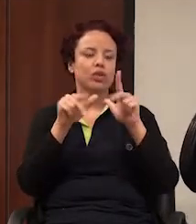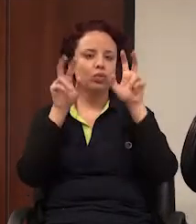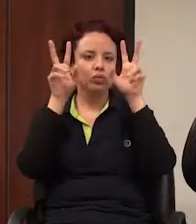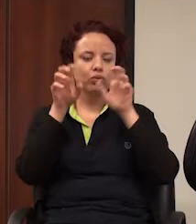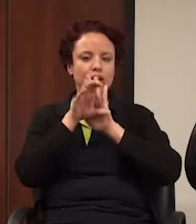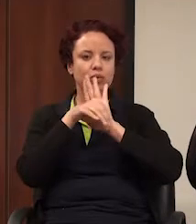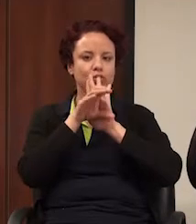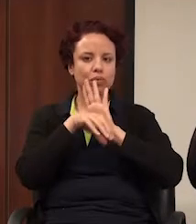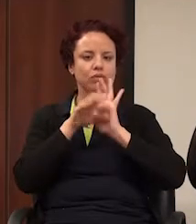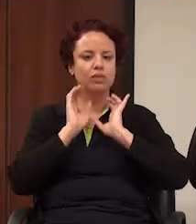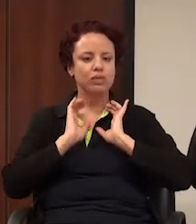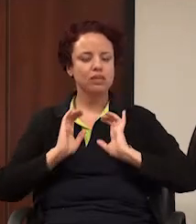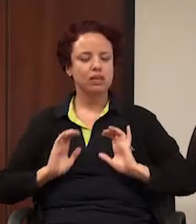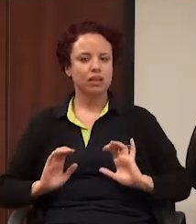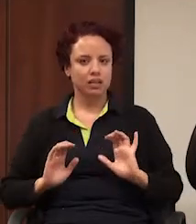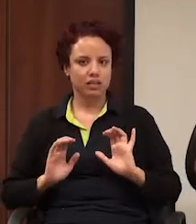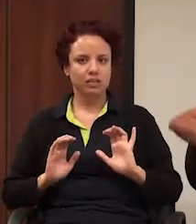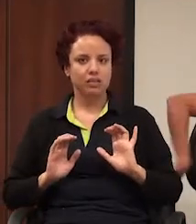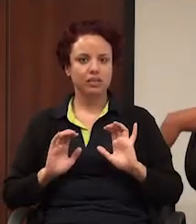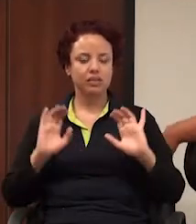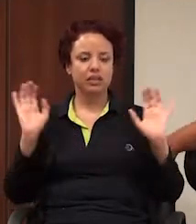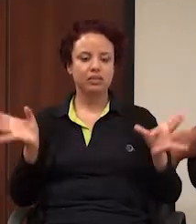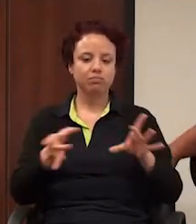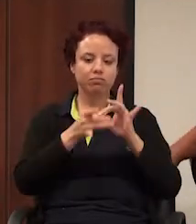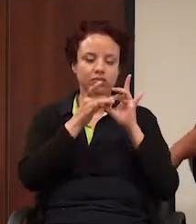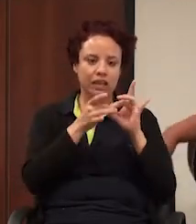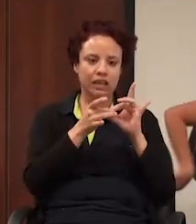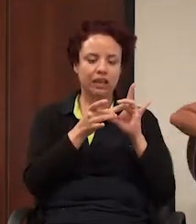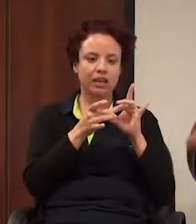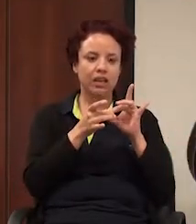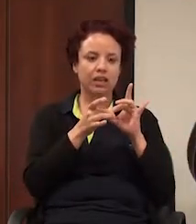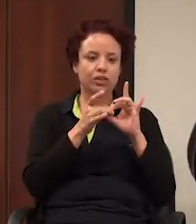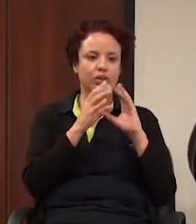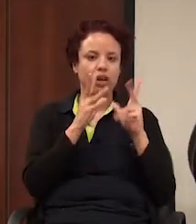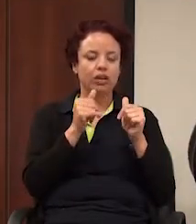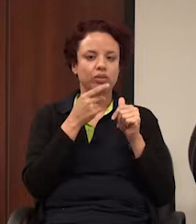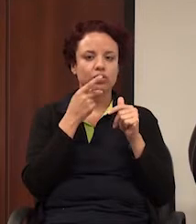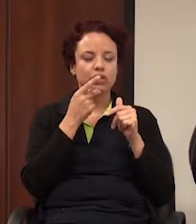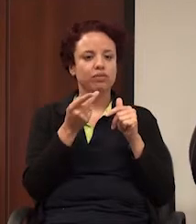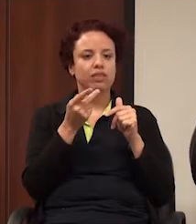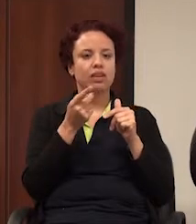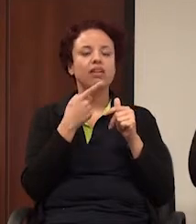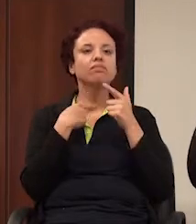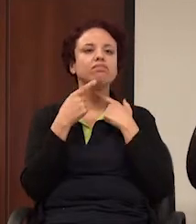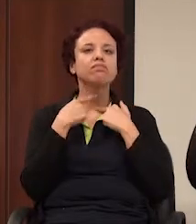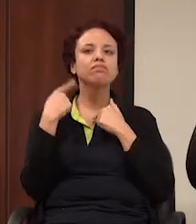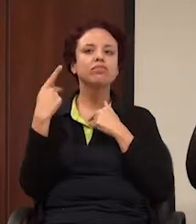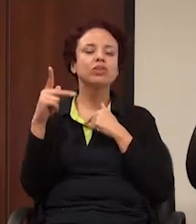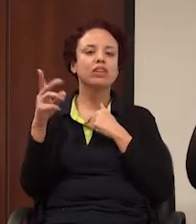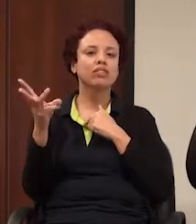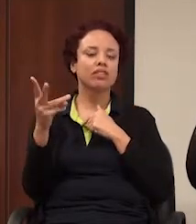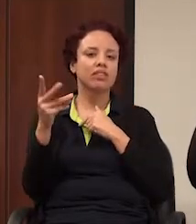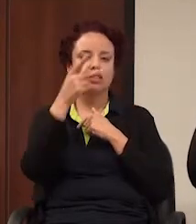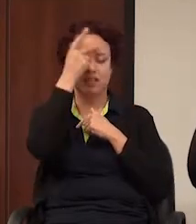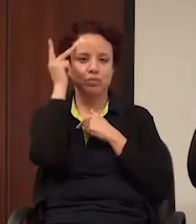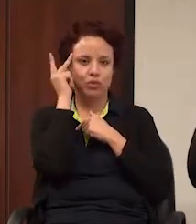conceito de cidadania, né, atrelado àquilo, né, que dizia respeito à vontade do terceiro. E o terceiro